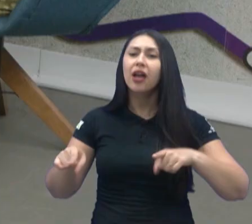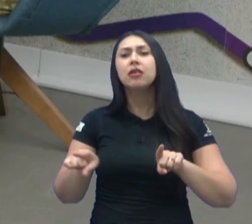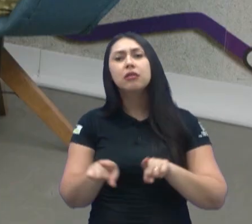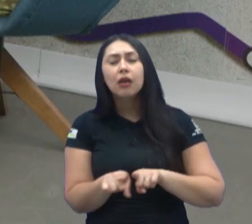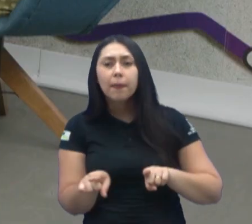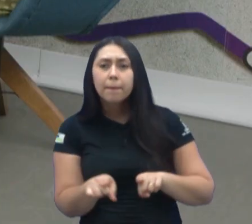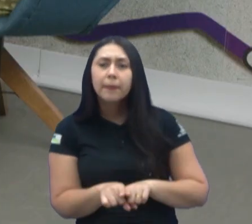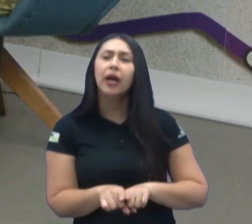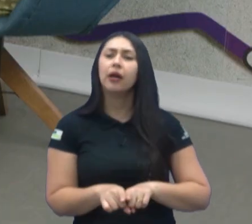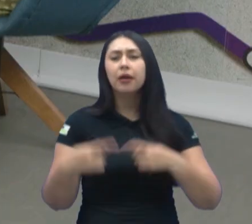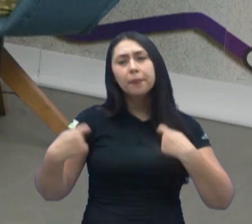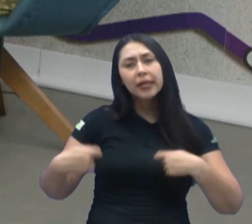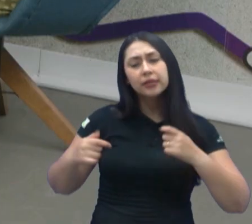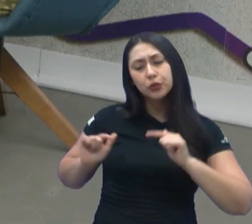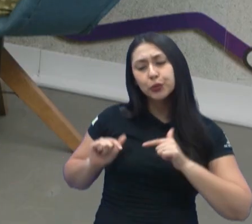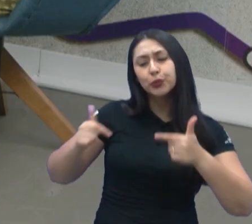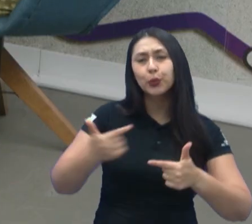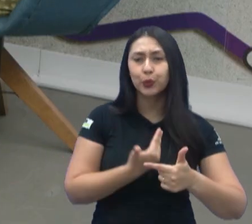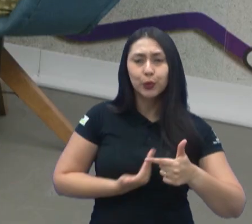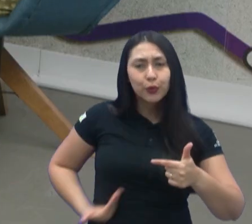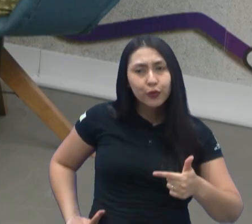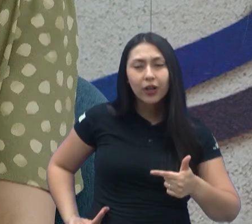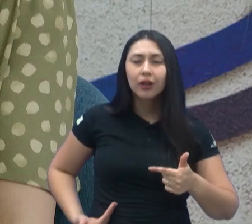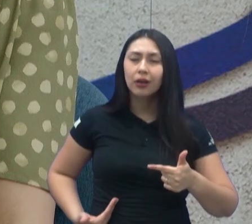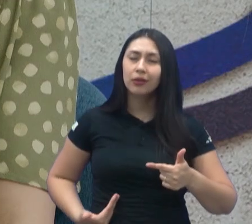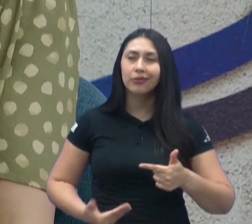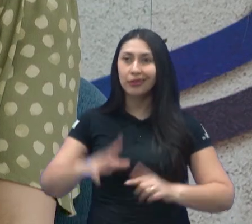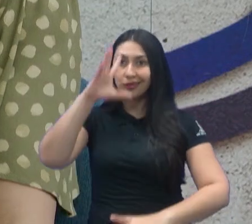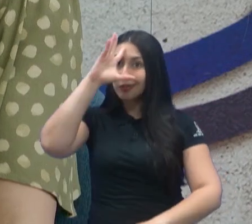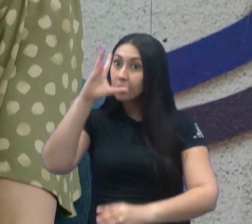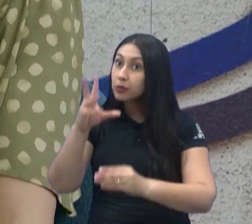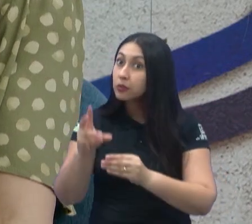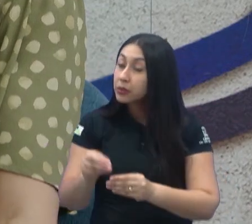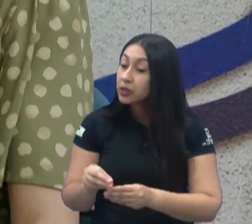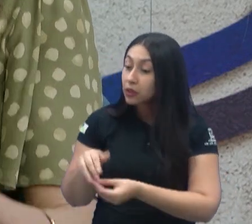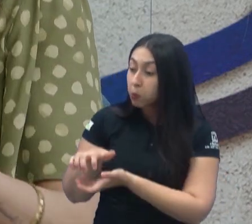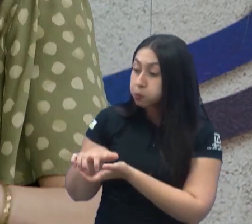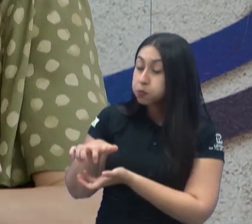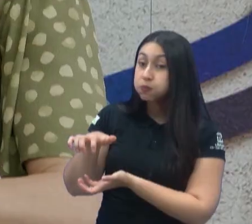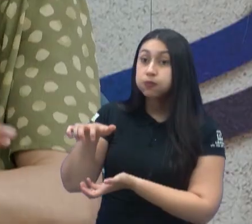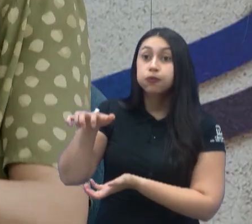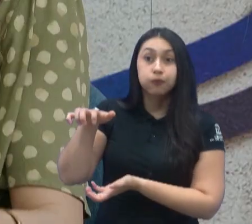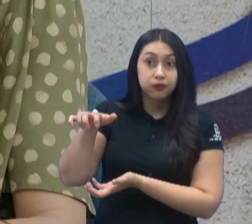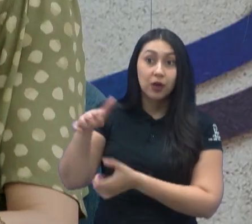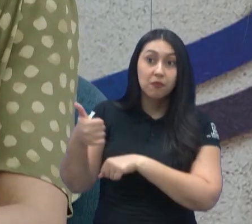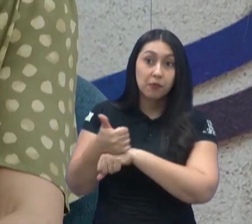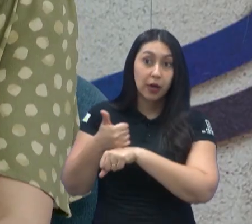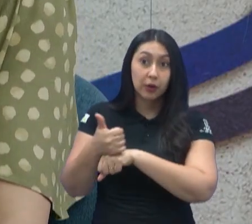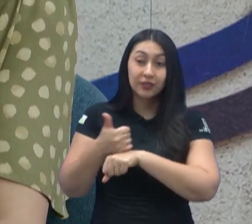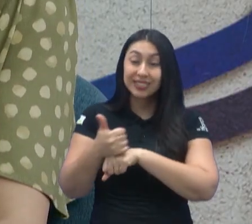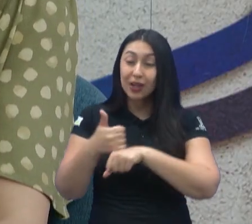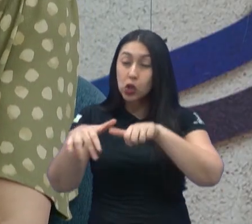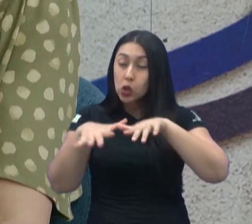política pública, né, também, e entendimento sobre o envelhecimento para profissionais de todas